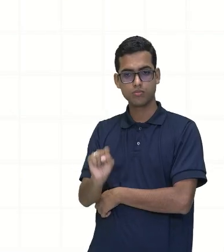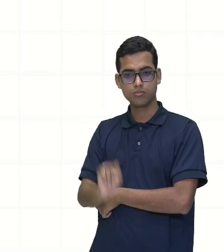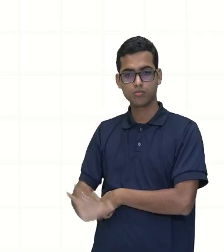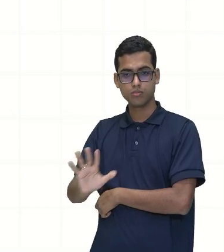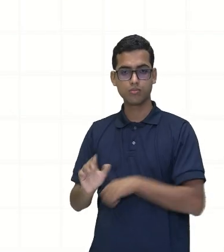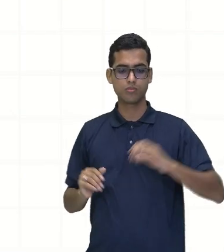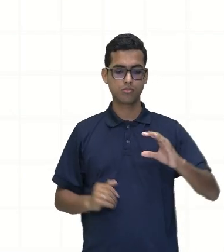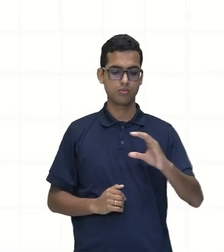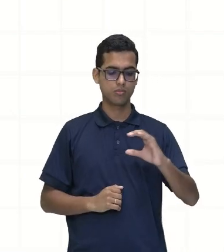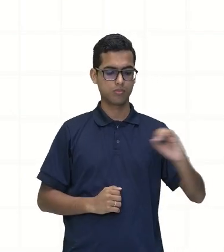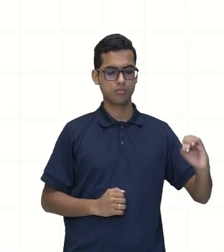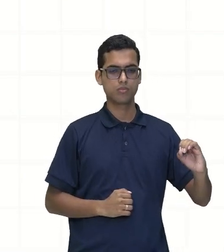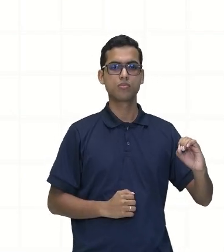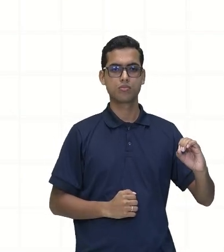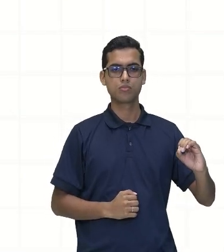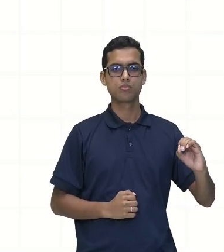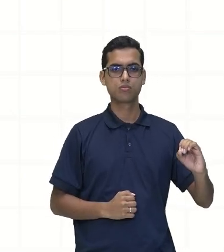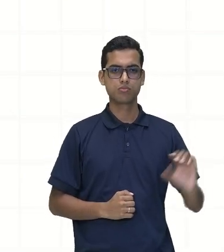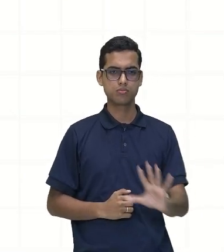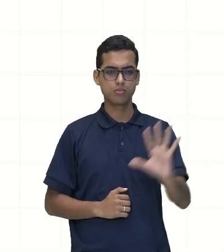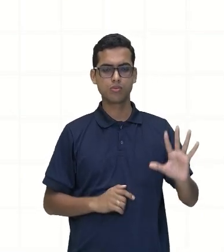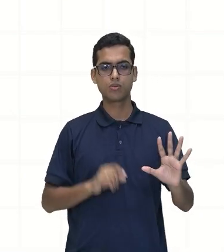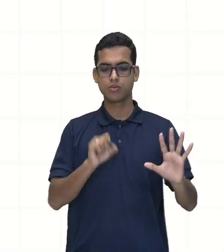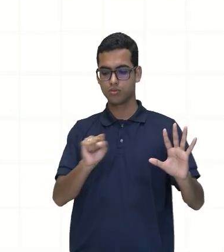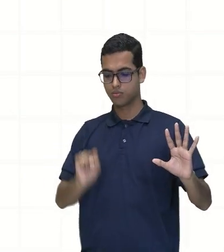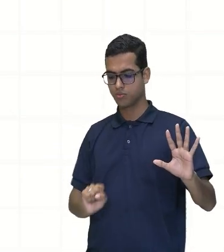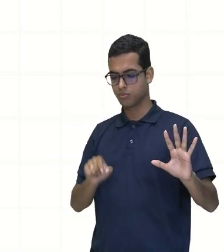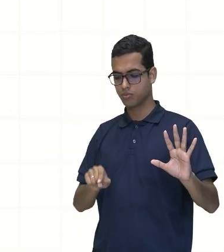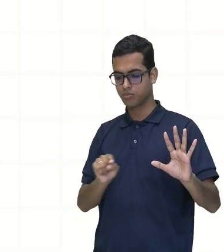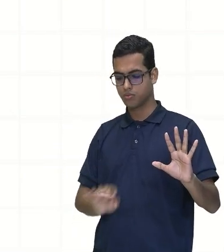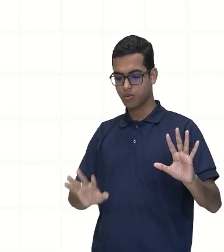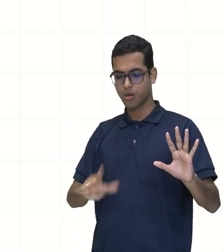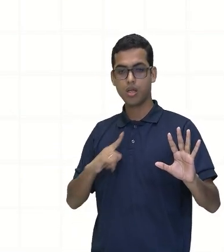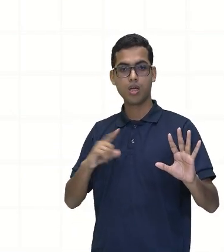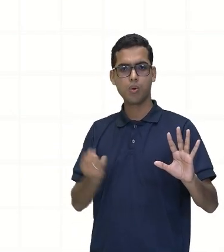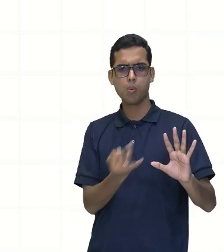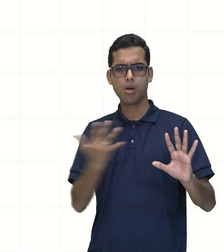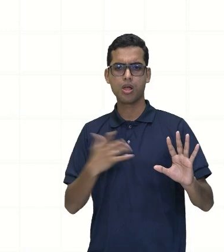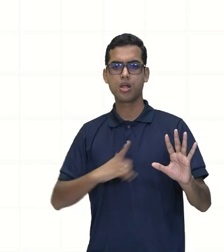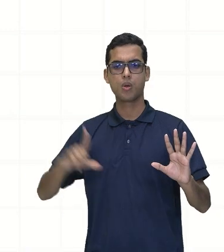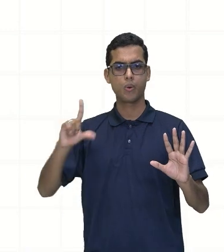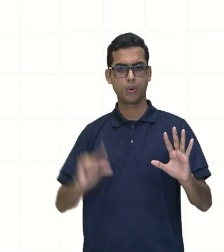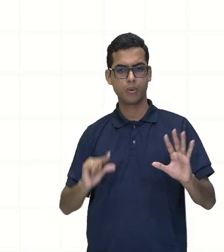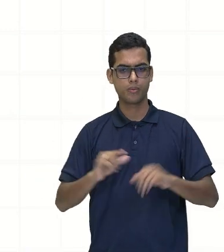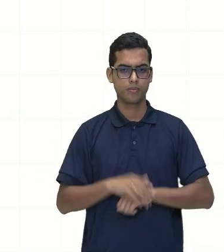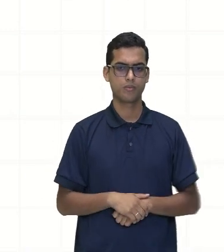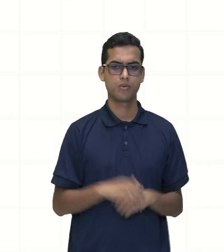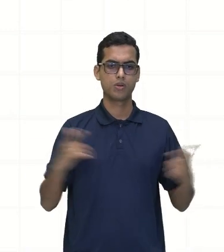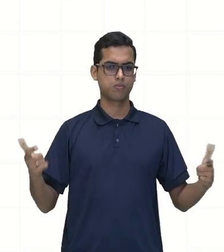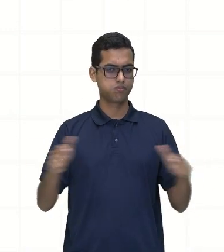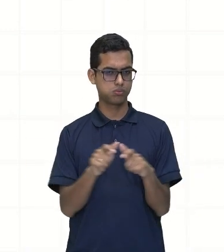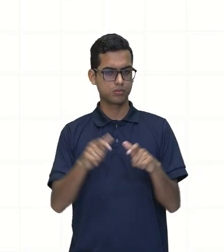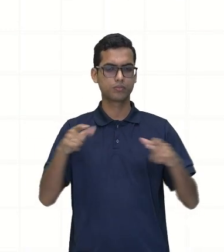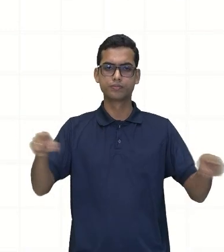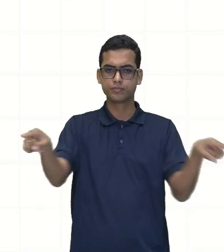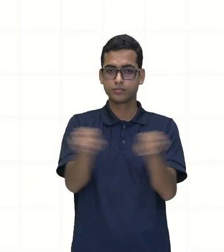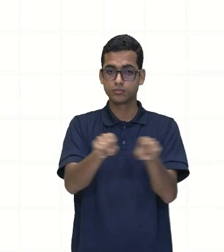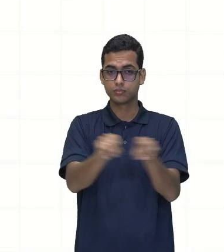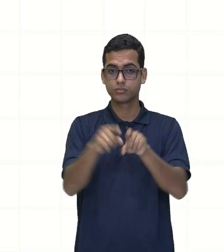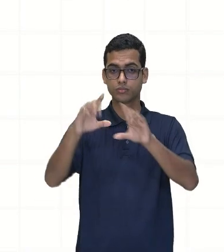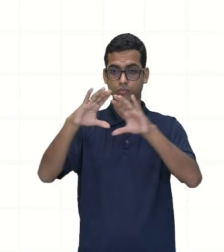menor quantitativo, certo? Vamos agora para as populações tradicionais. Aí nós temos as comunidades